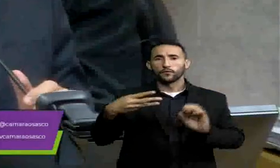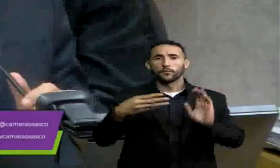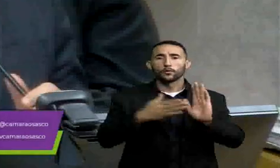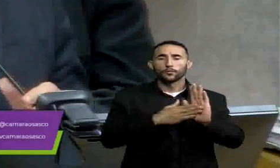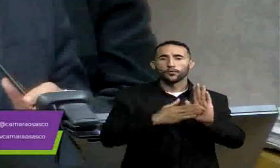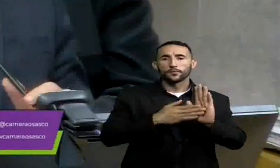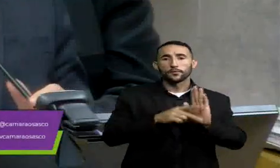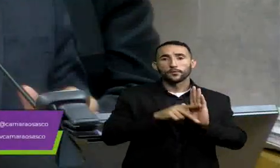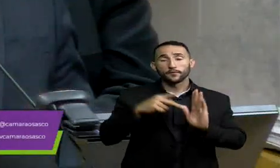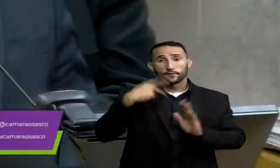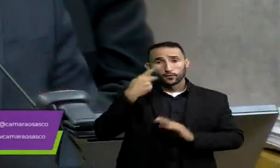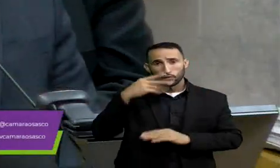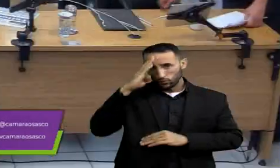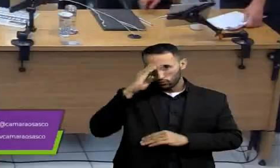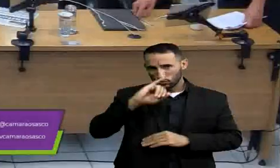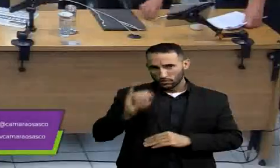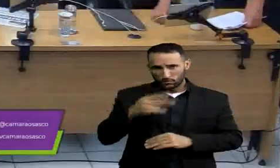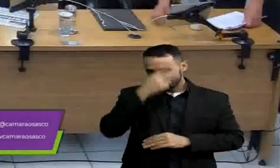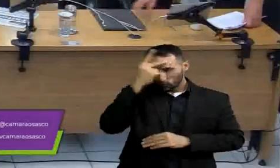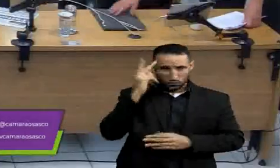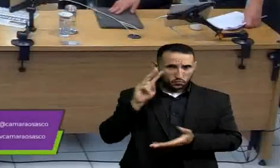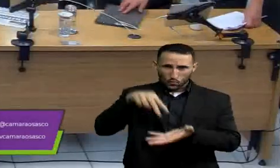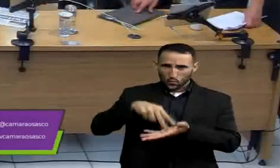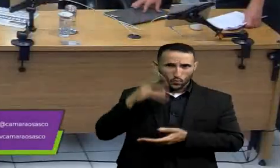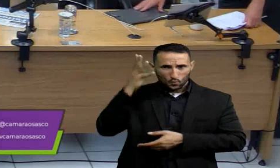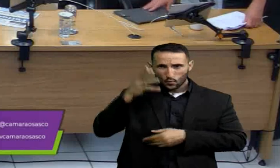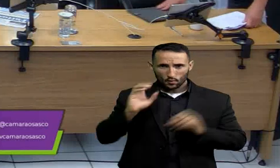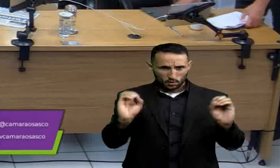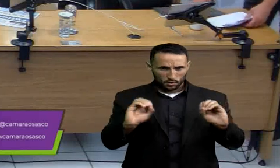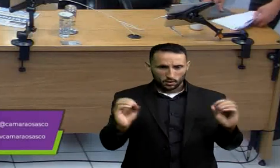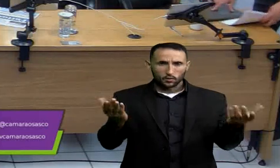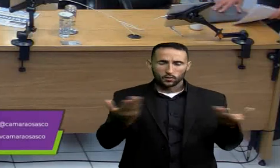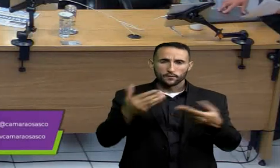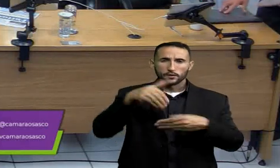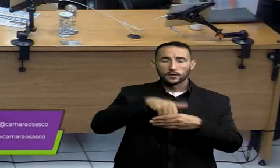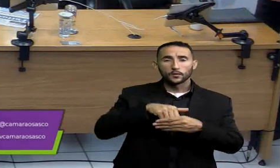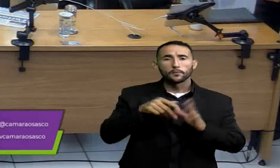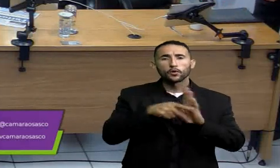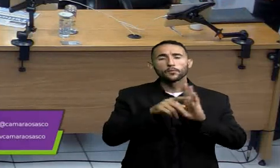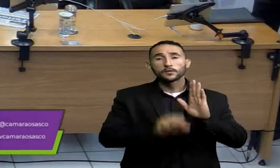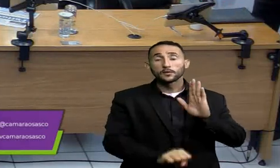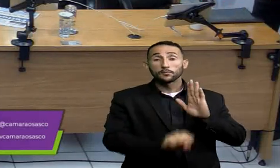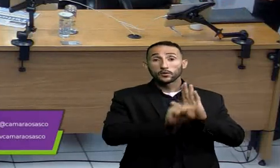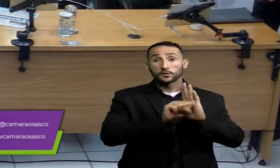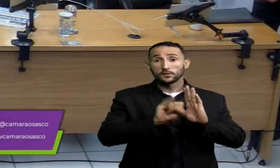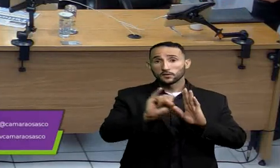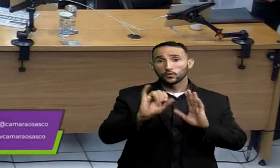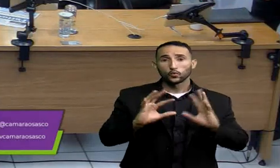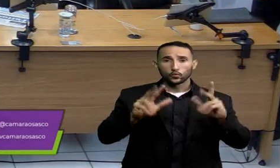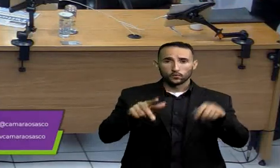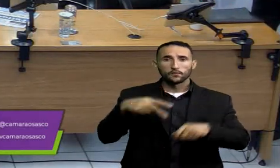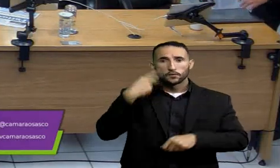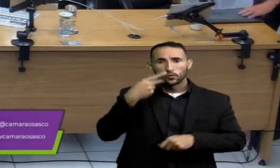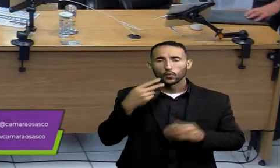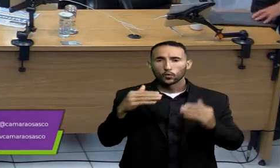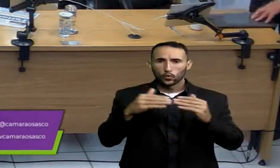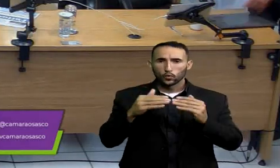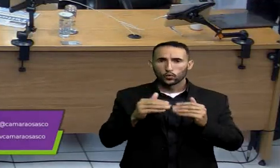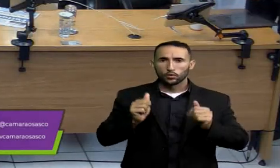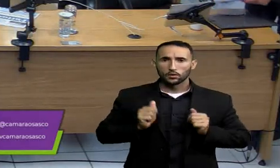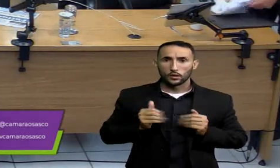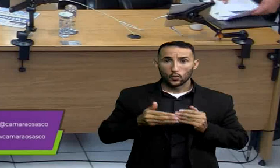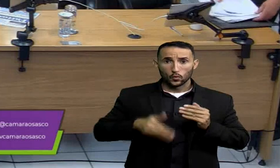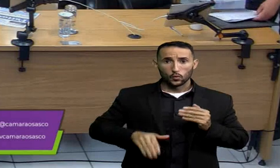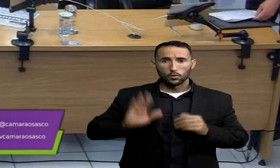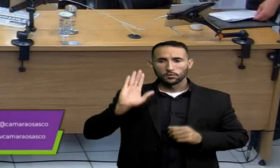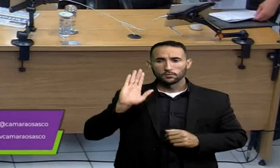juo não havendo Quem Queira discutir está em votação a votação é simbólica os vereadores favoráveis permaneça comistão os